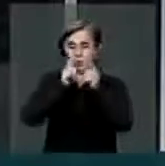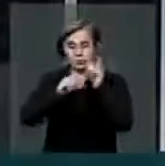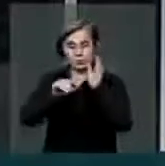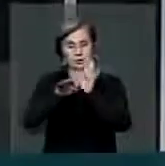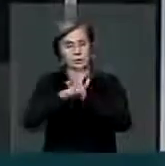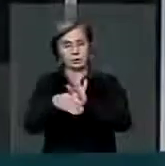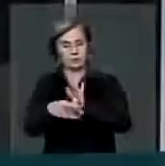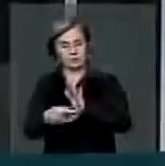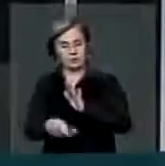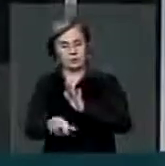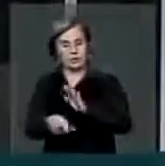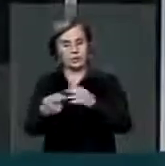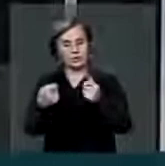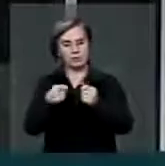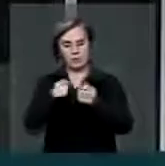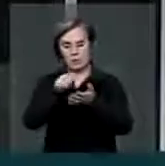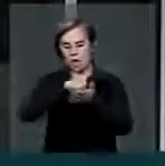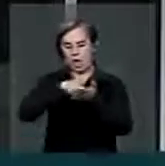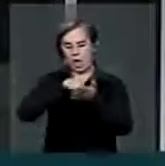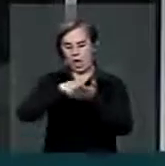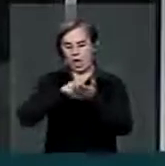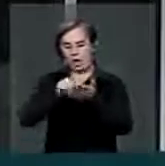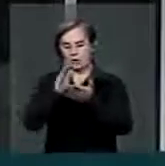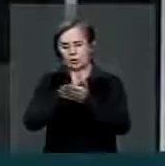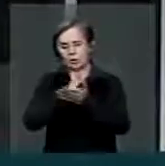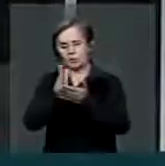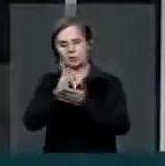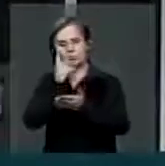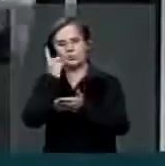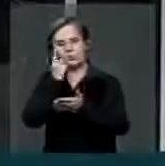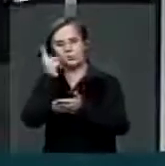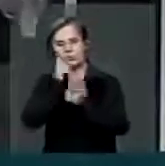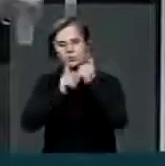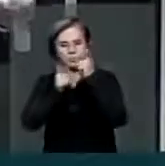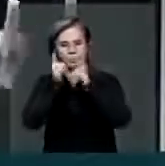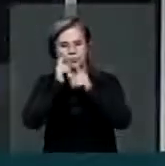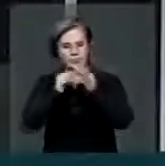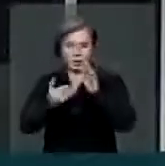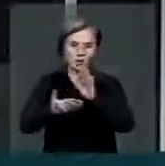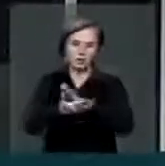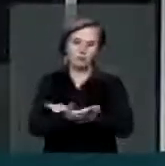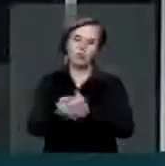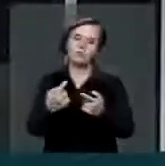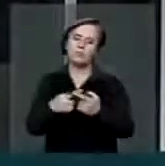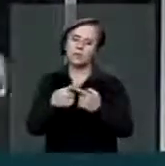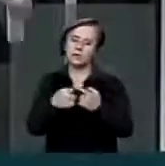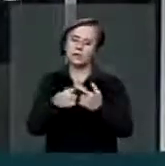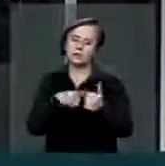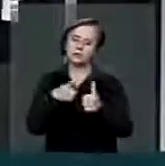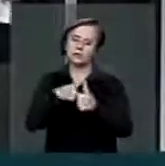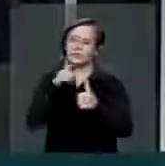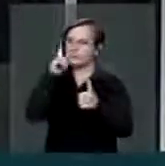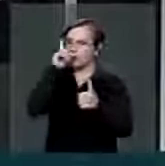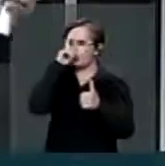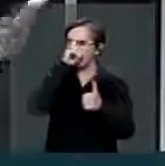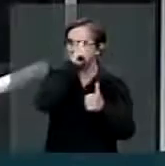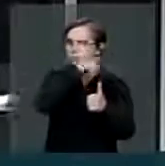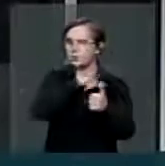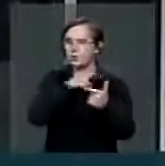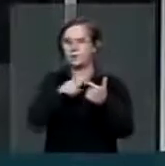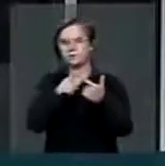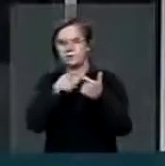receber a assinatura de algum parlamentar para poder tramitar. Pela dificuldade de